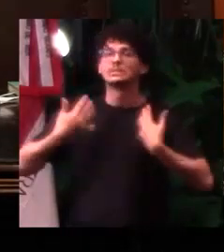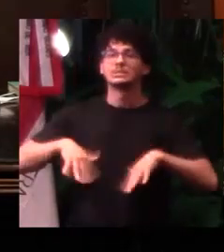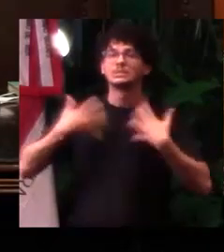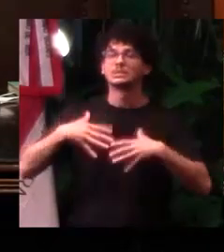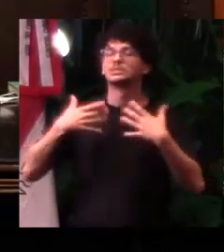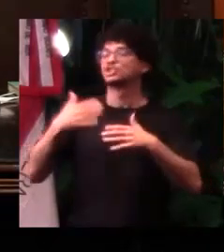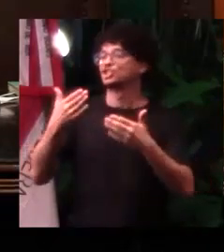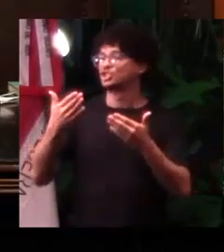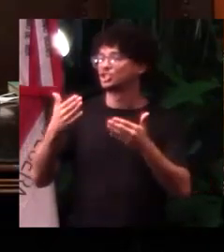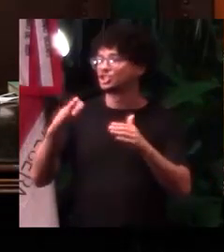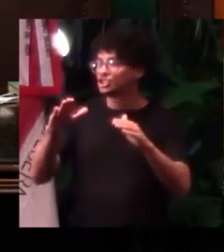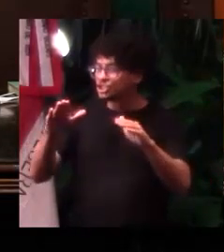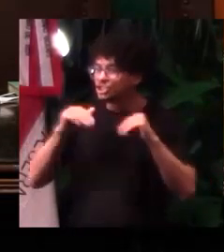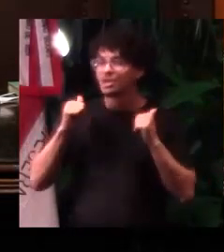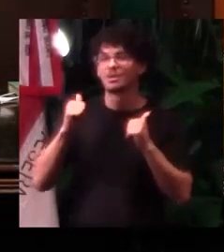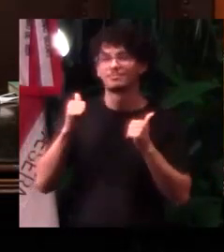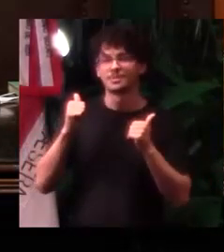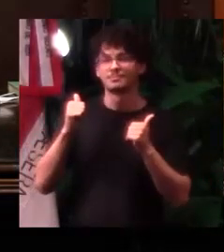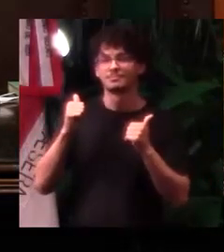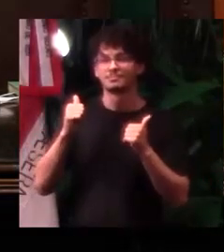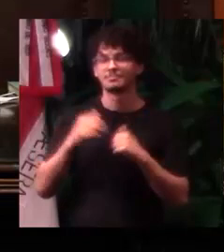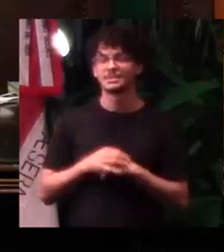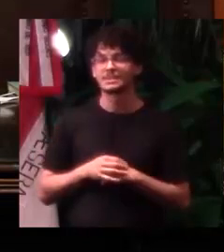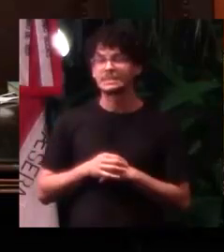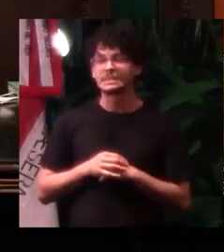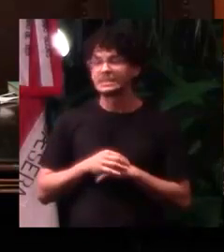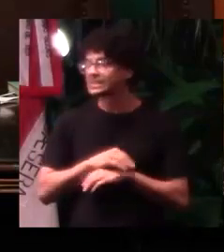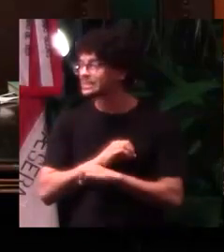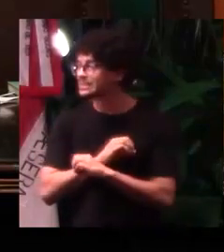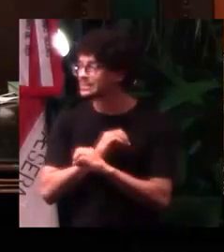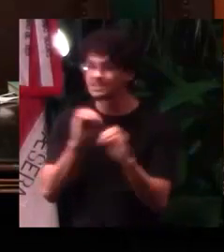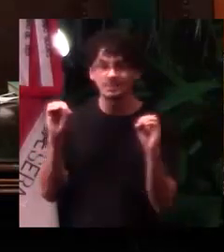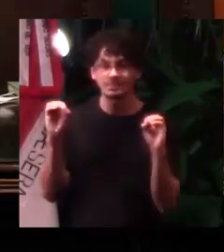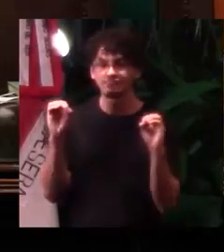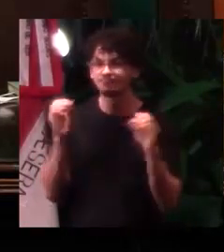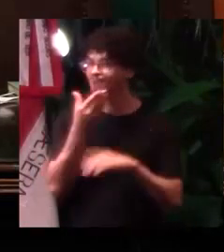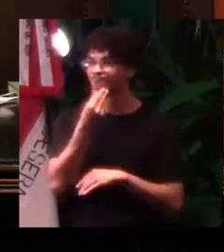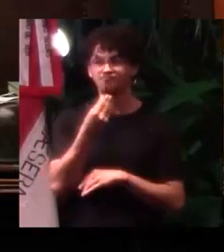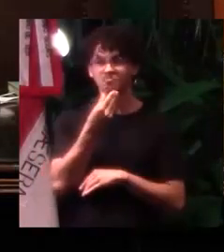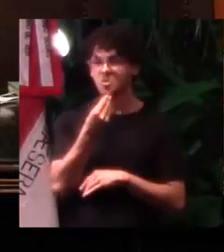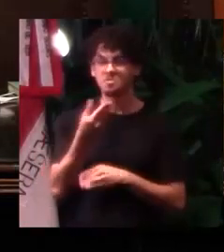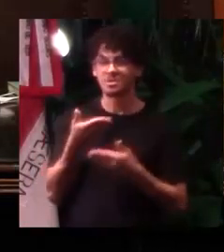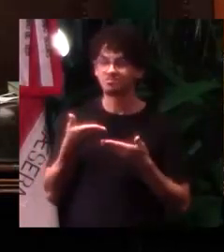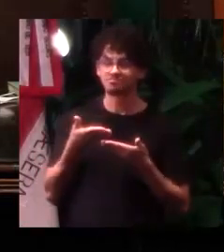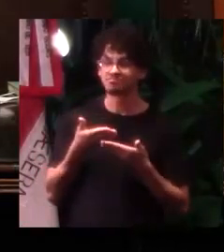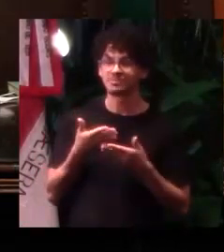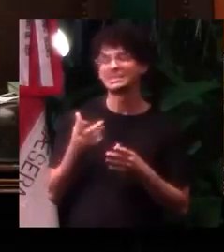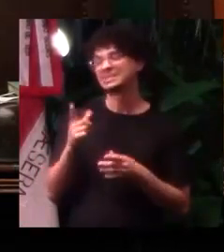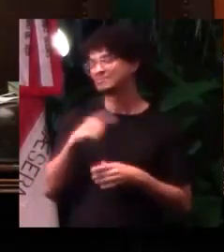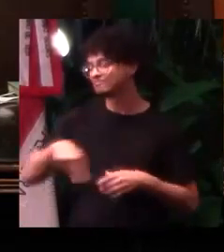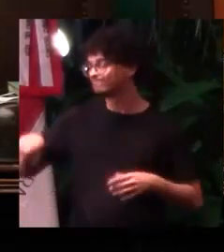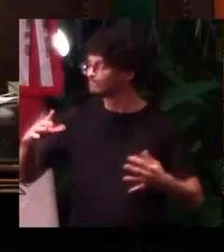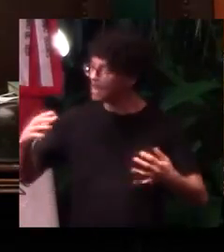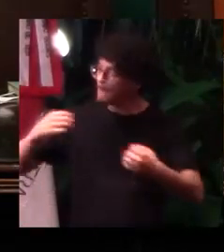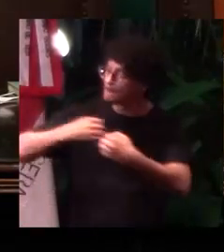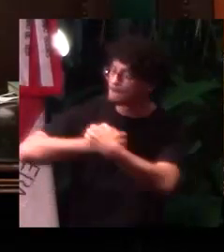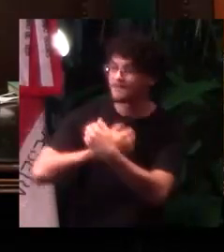mais uma vez, mostrando para ele seu neto, e nada, né? E todos então se abraçam, choram.